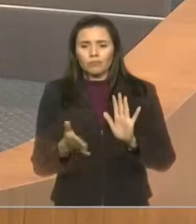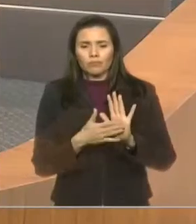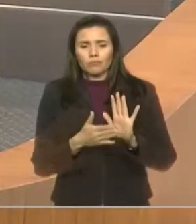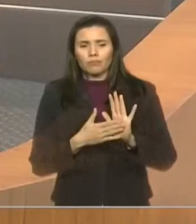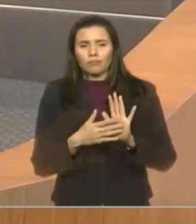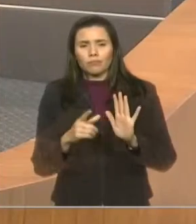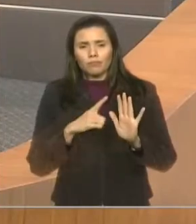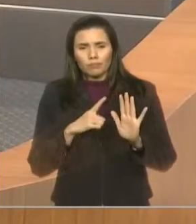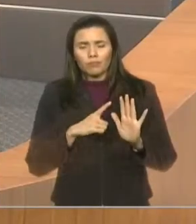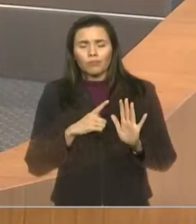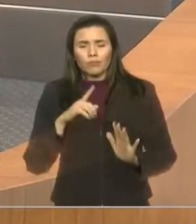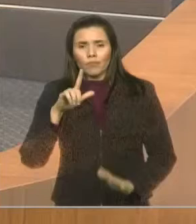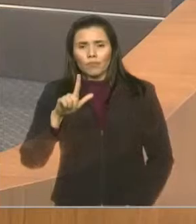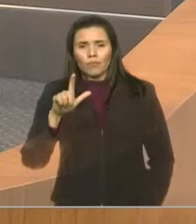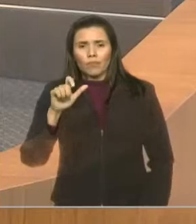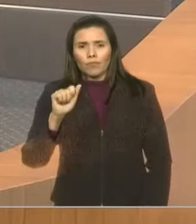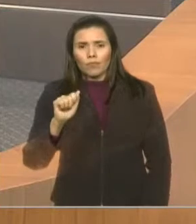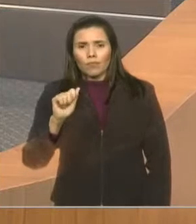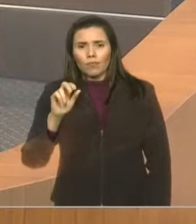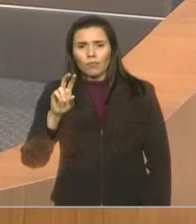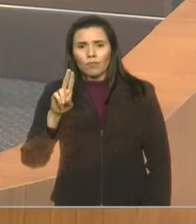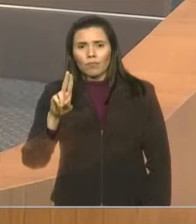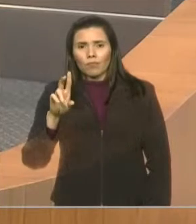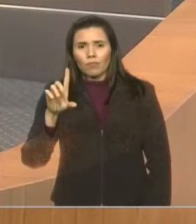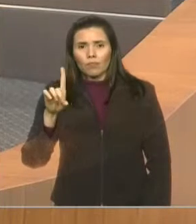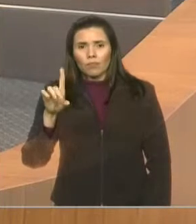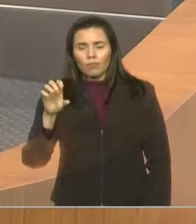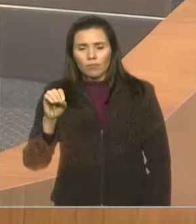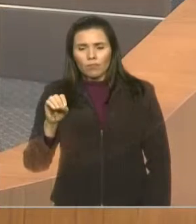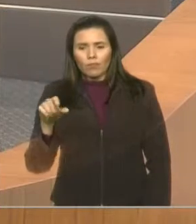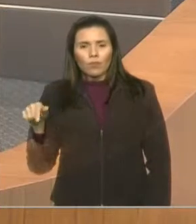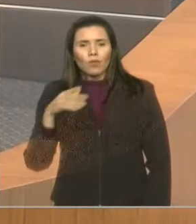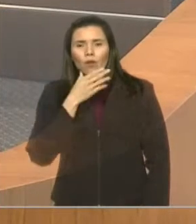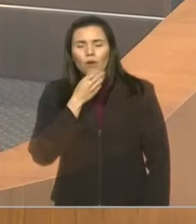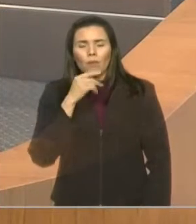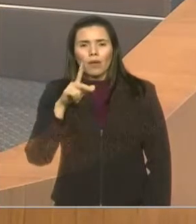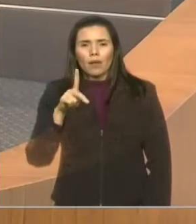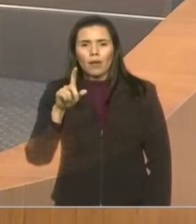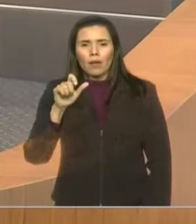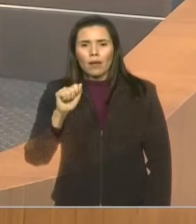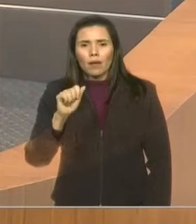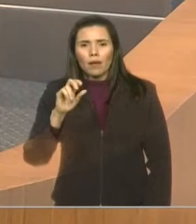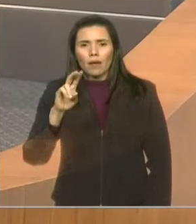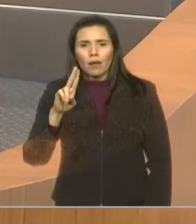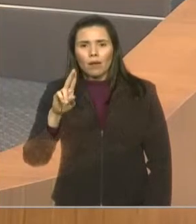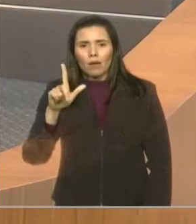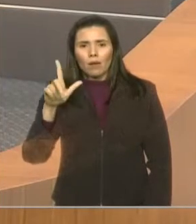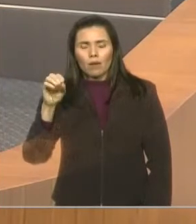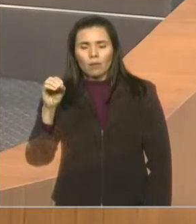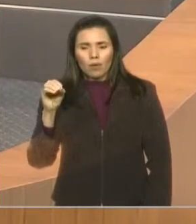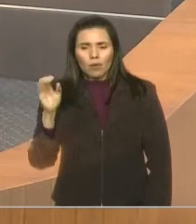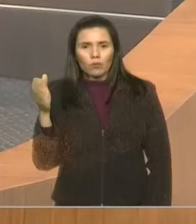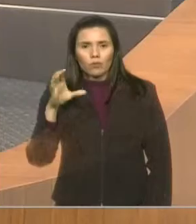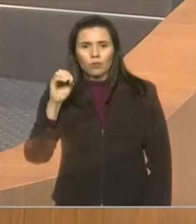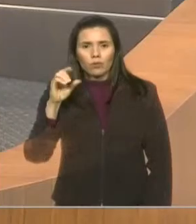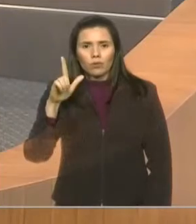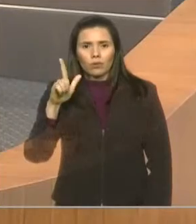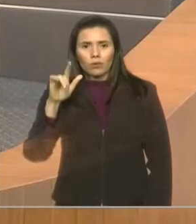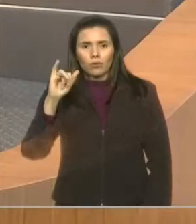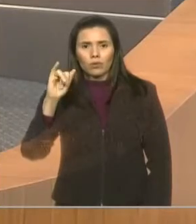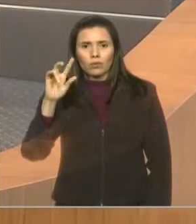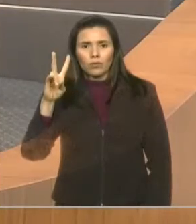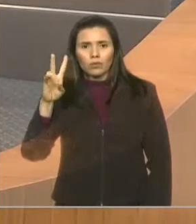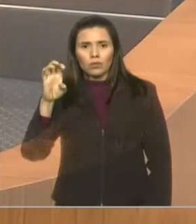um laudo de um engenheiro, Paulo Oliveira, condenando a obra do